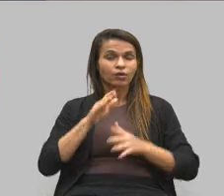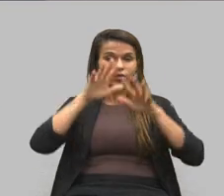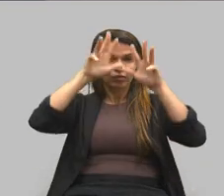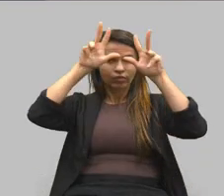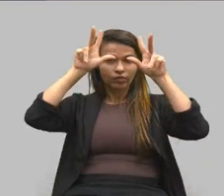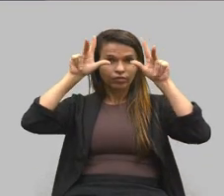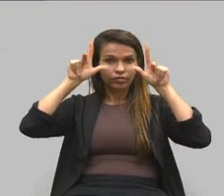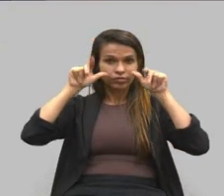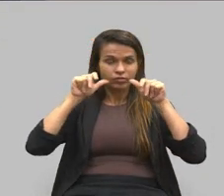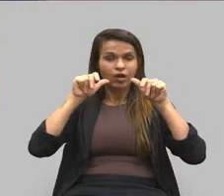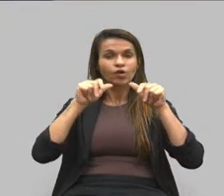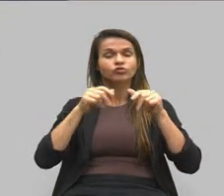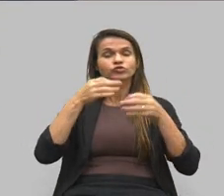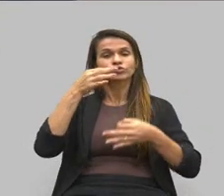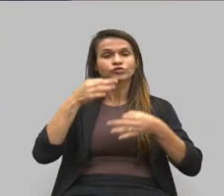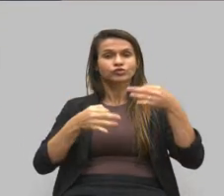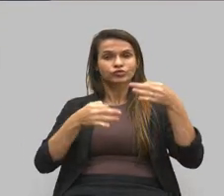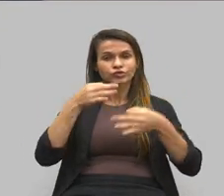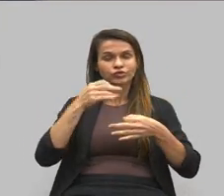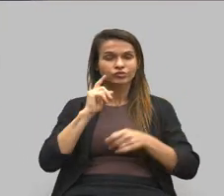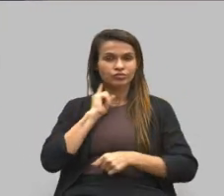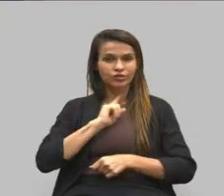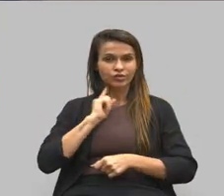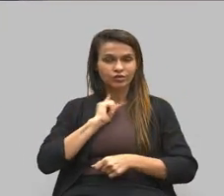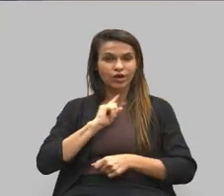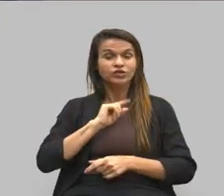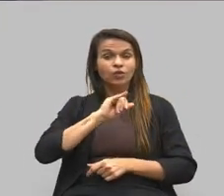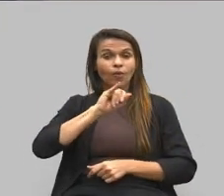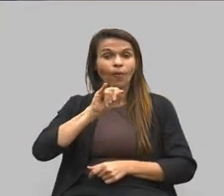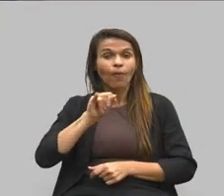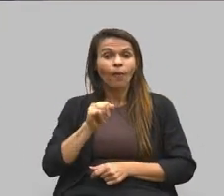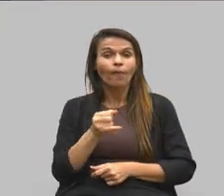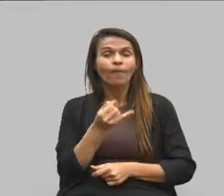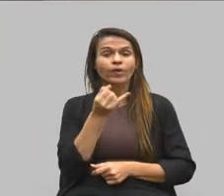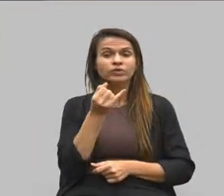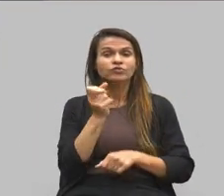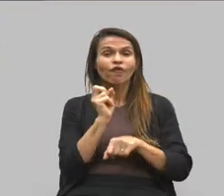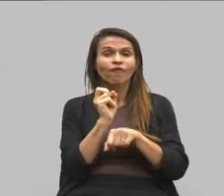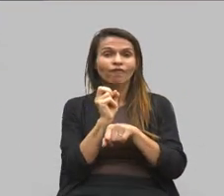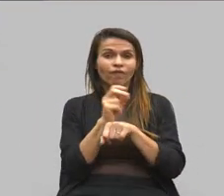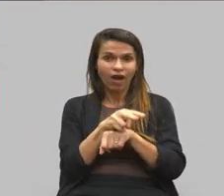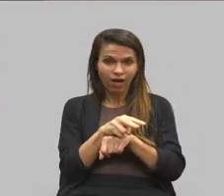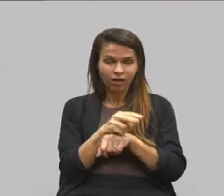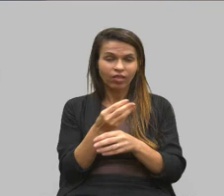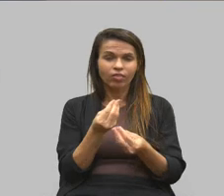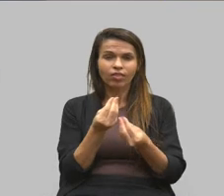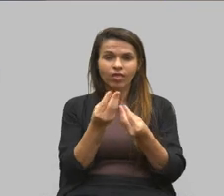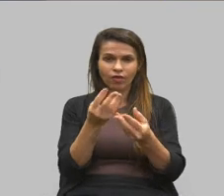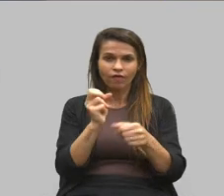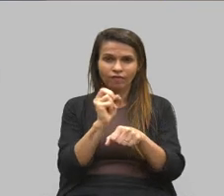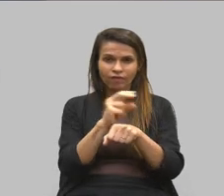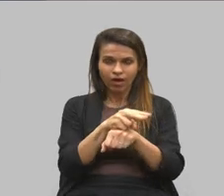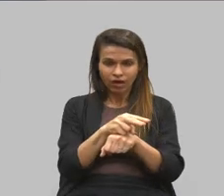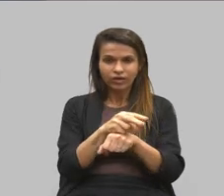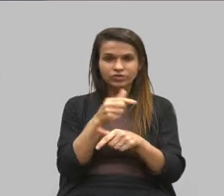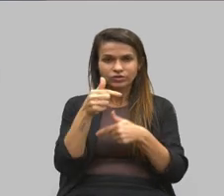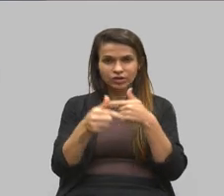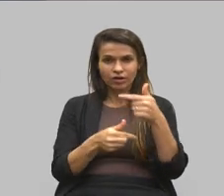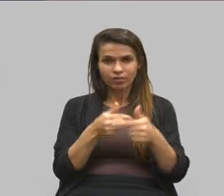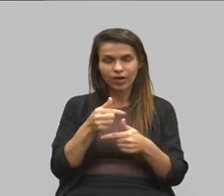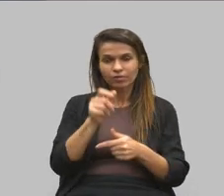Minas Gerais que oportunizou eh eh vagas de trabalho para pessoas inclusive com